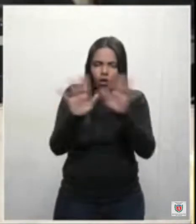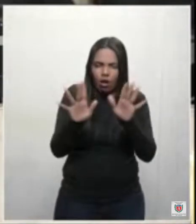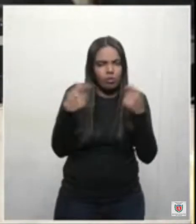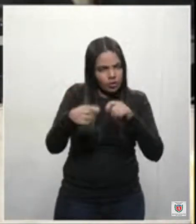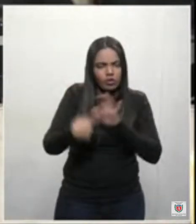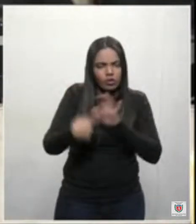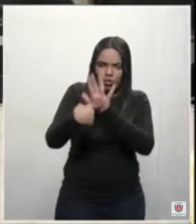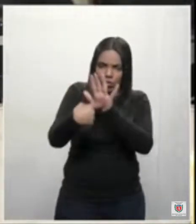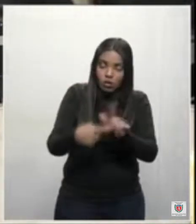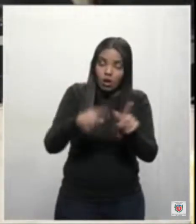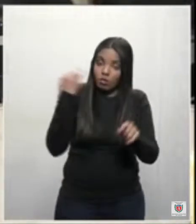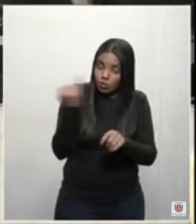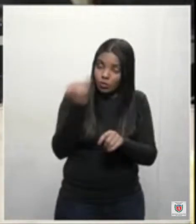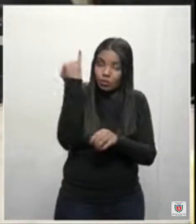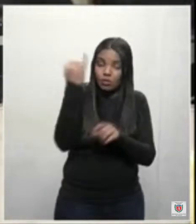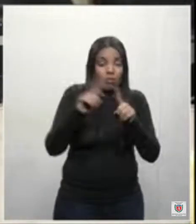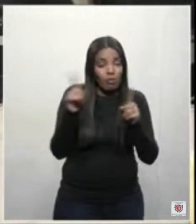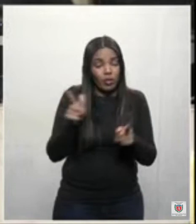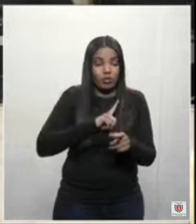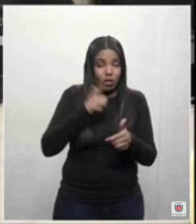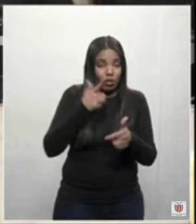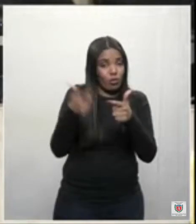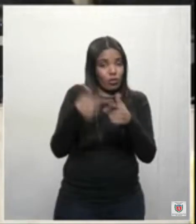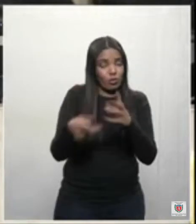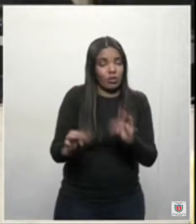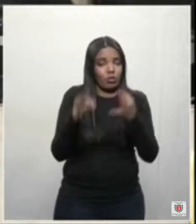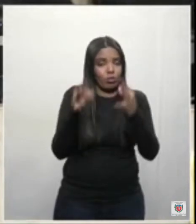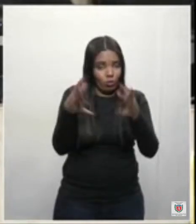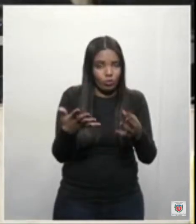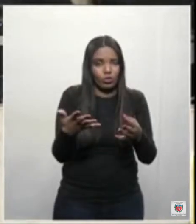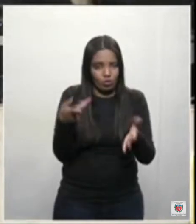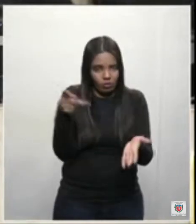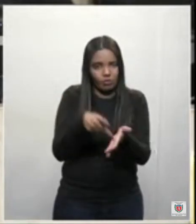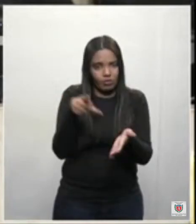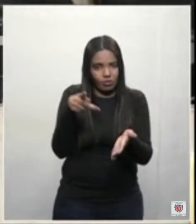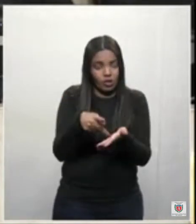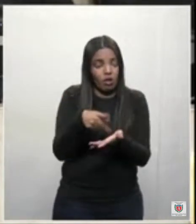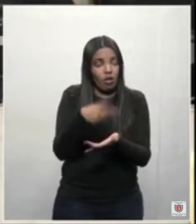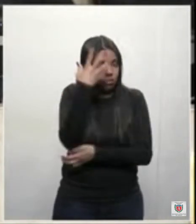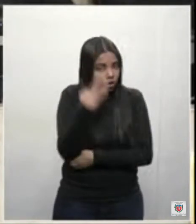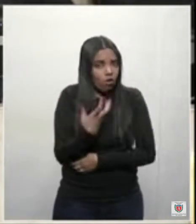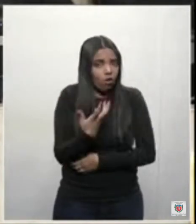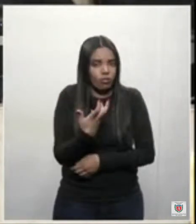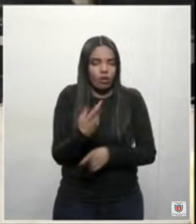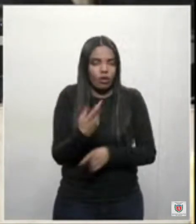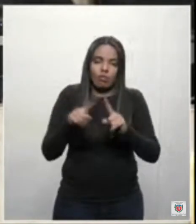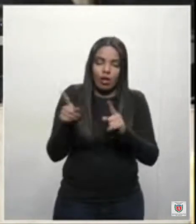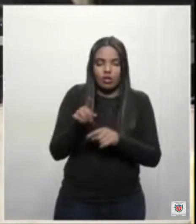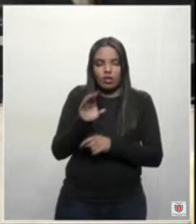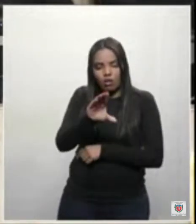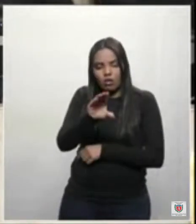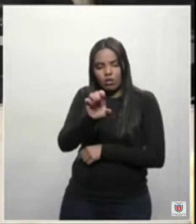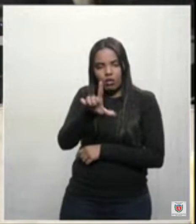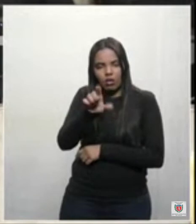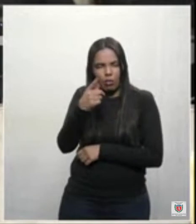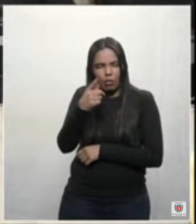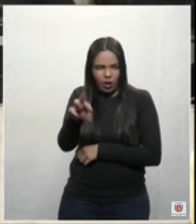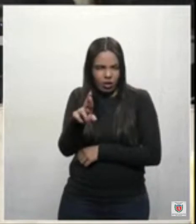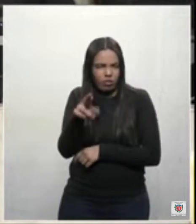fundamental, mas existe um problema tecnológico realmente sério, que está sendo resolvido pela Celepar e que